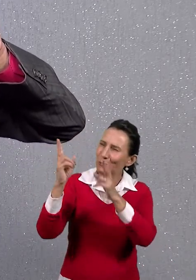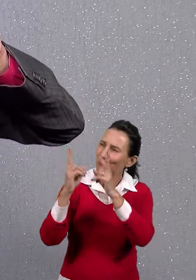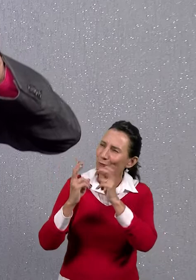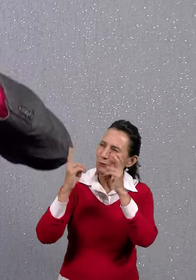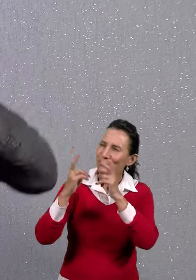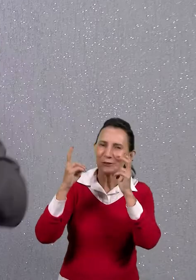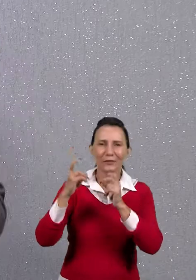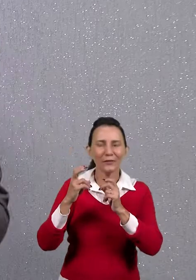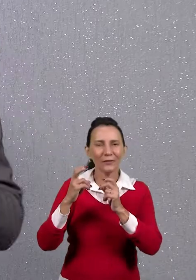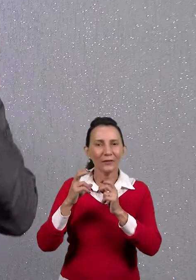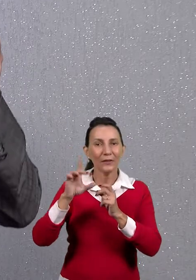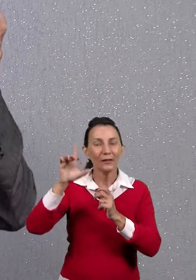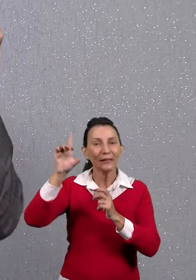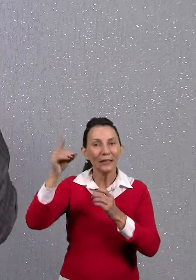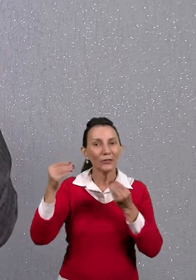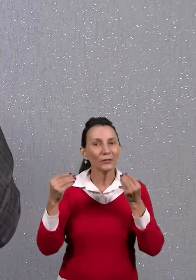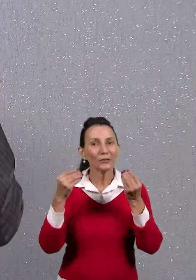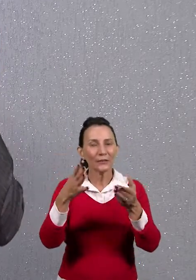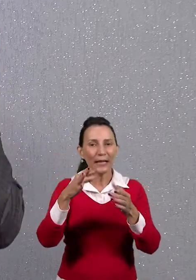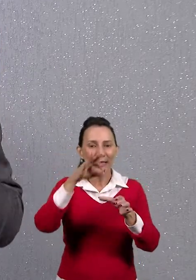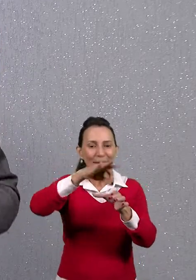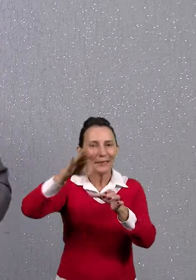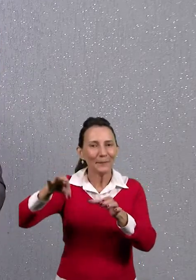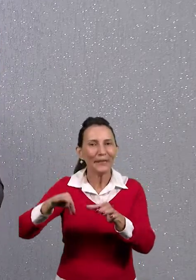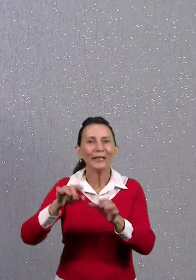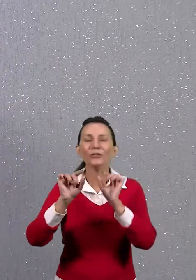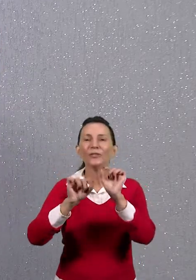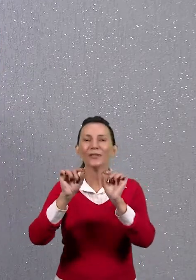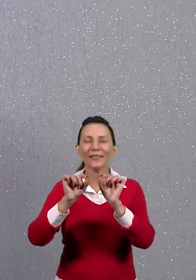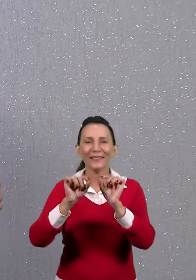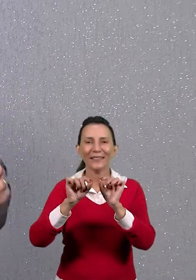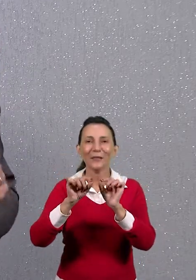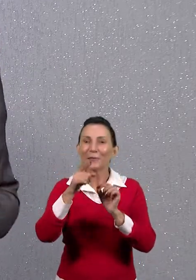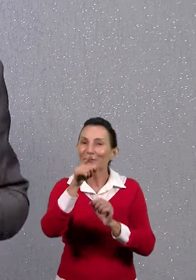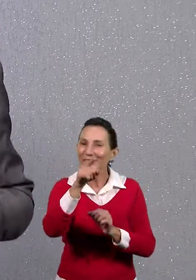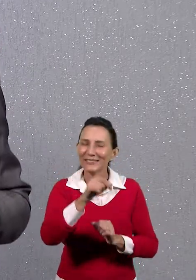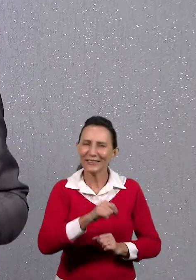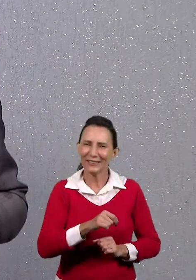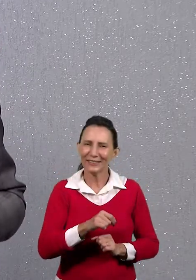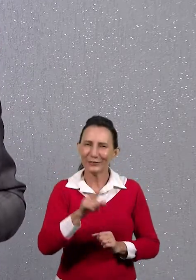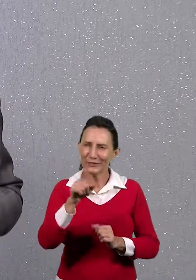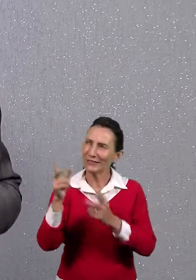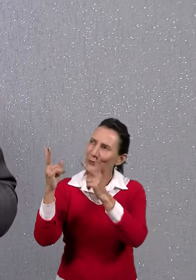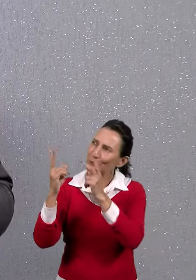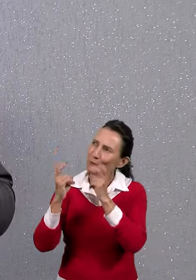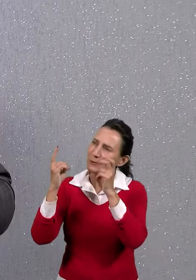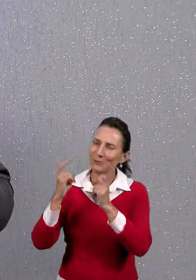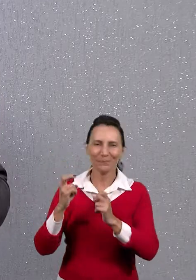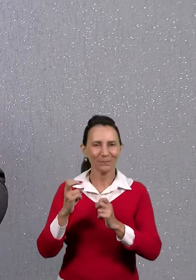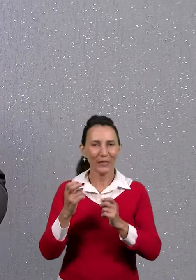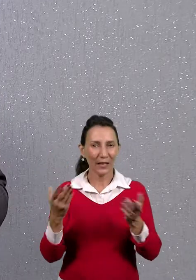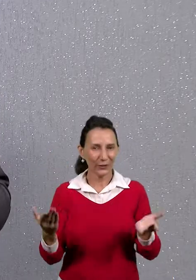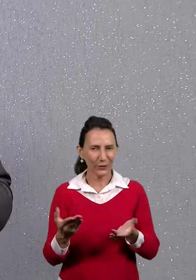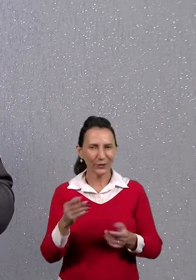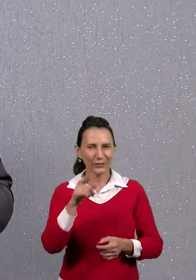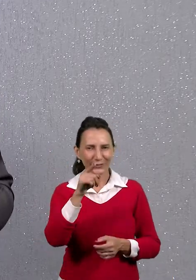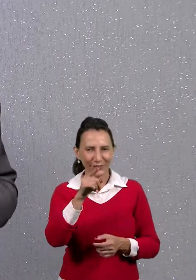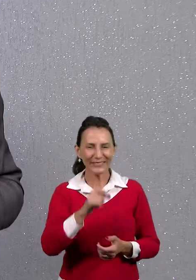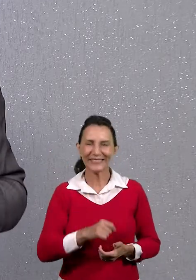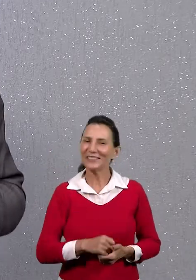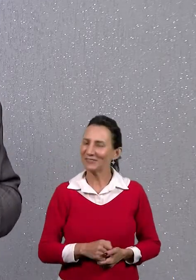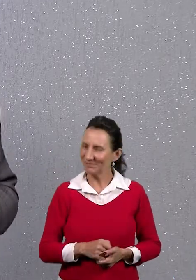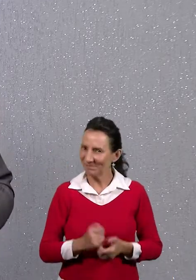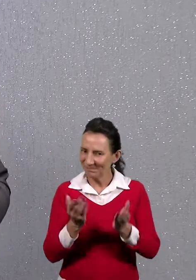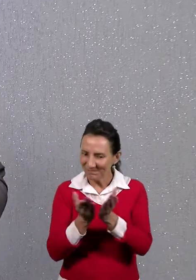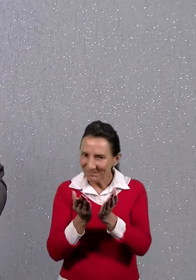Senhor dá semente a quem semeia e essa semente é a água, então você está recebendo. Aí sabe o que você vai fazer? Agora, você que é a xícara,